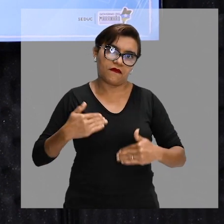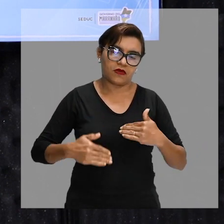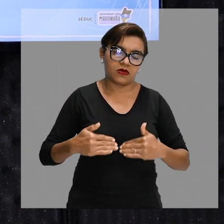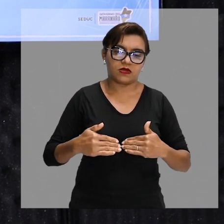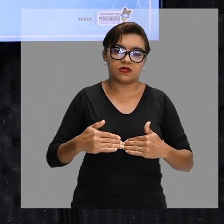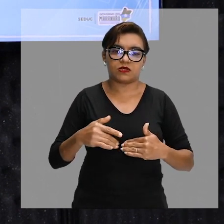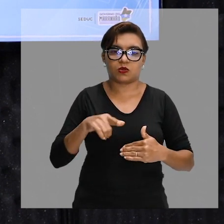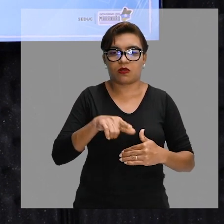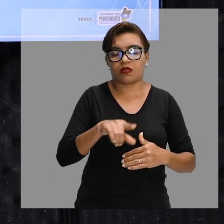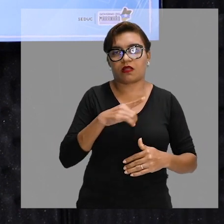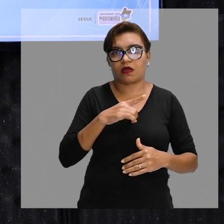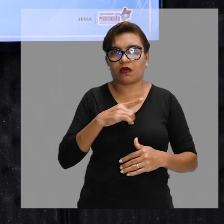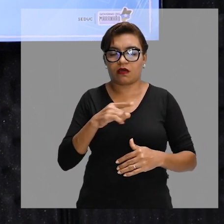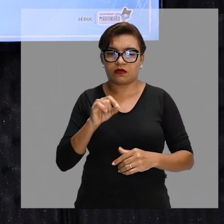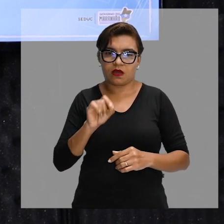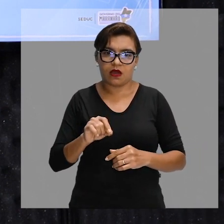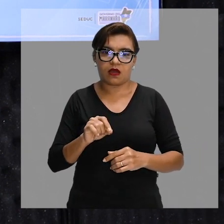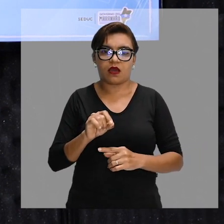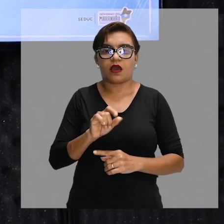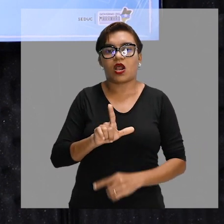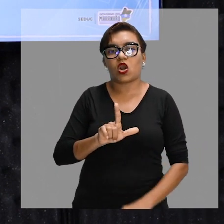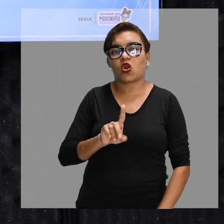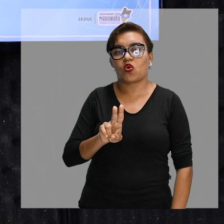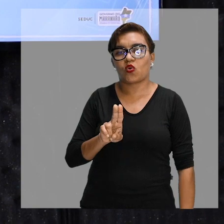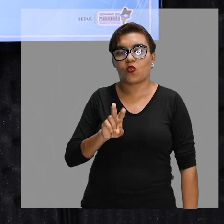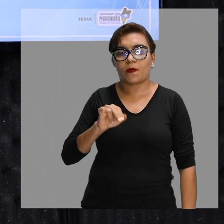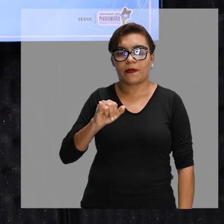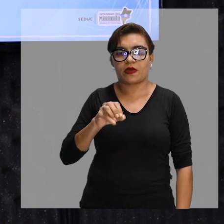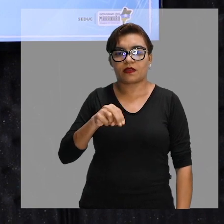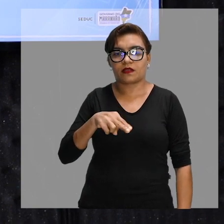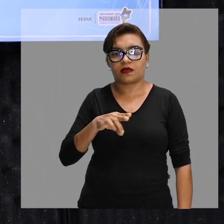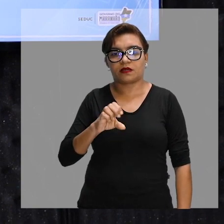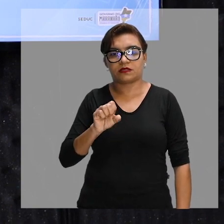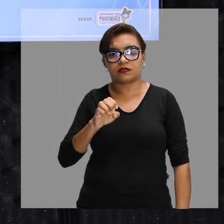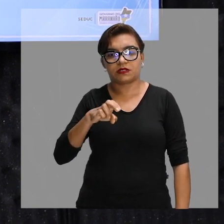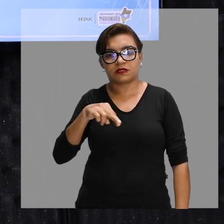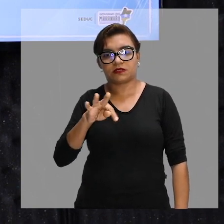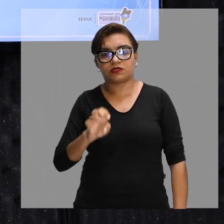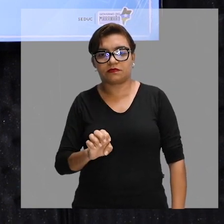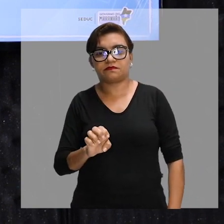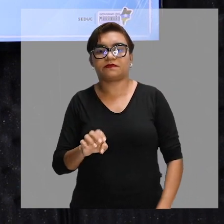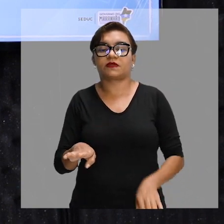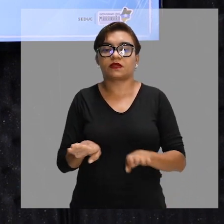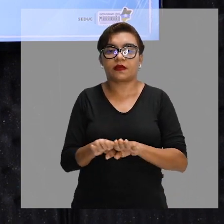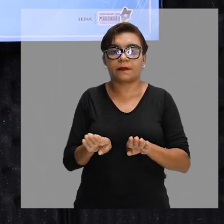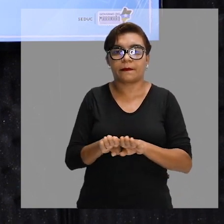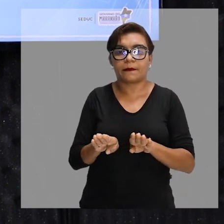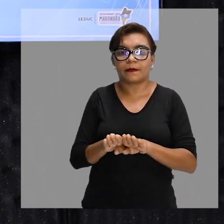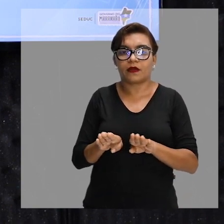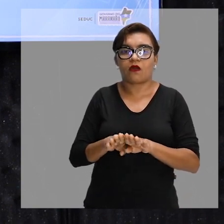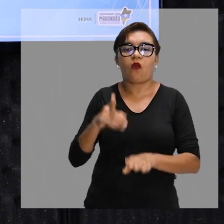essa é a luz luminescente, certo? Na luminescente nós temos a fluorescente e nós temos a